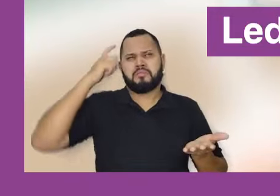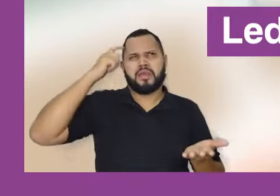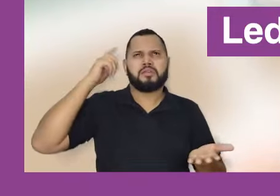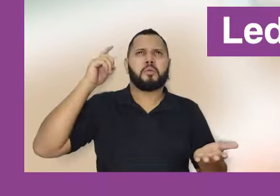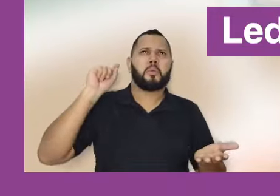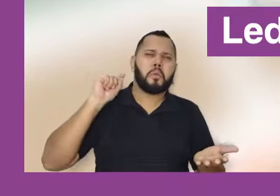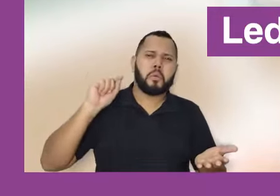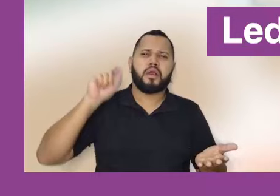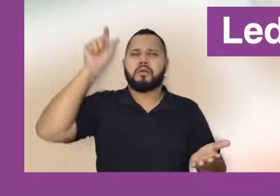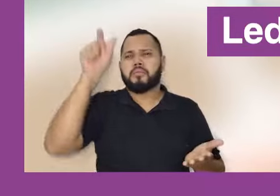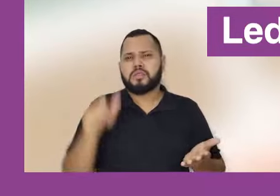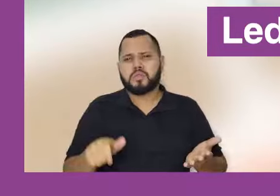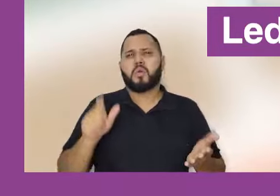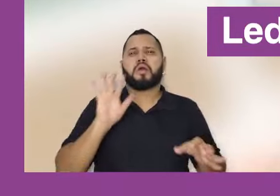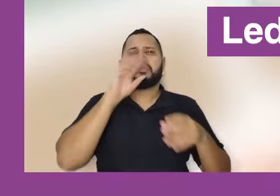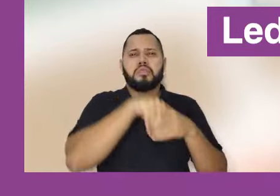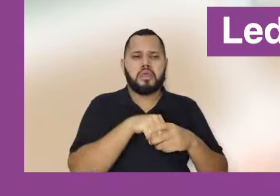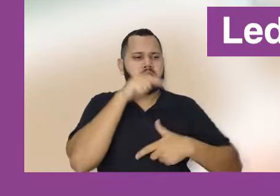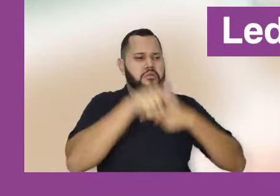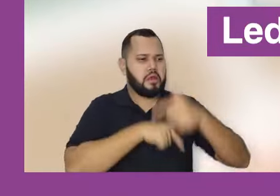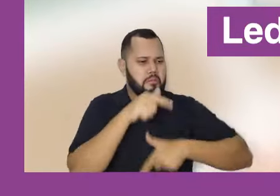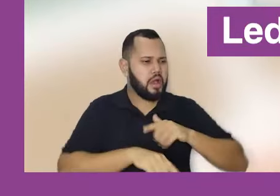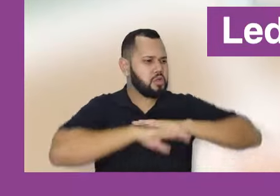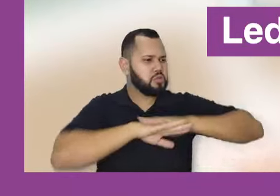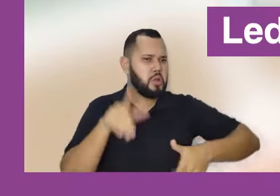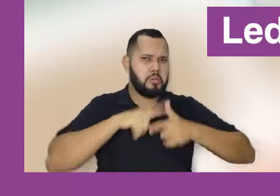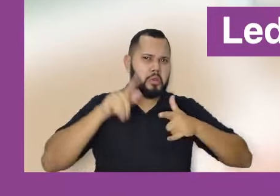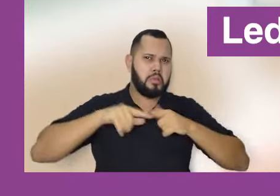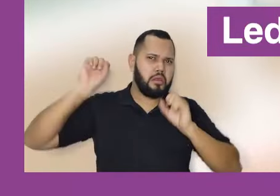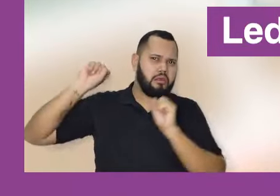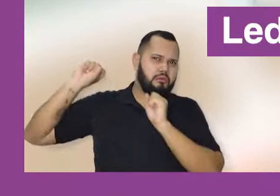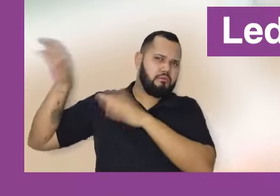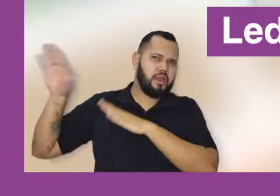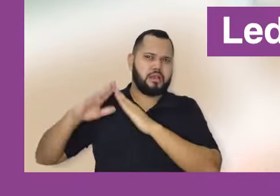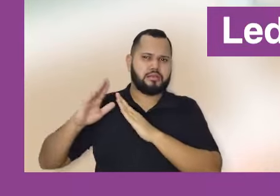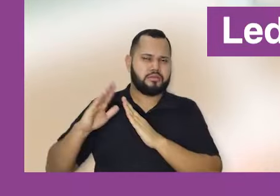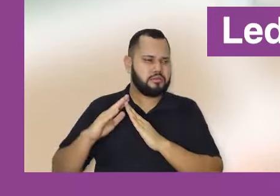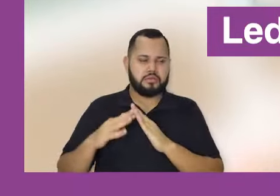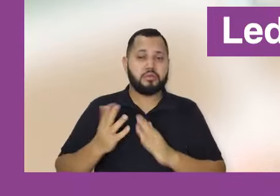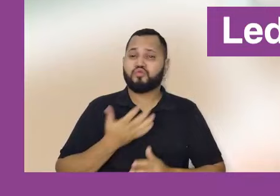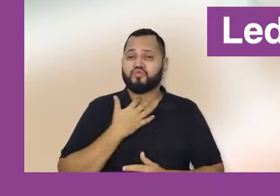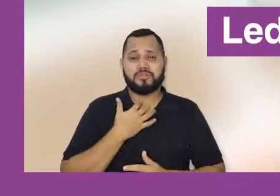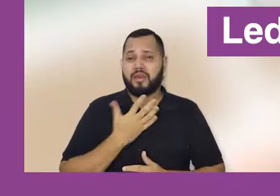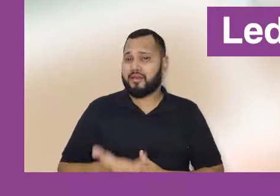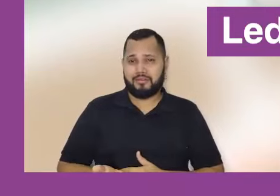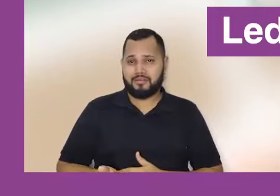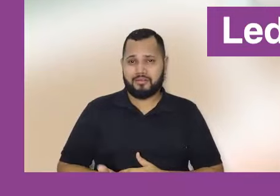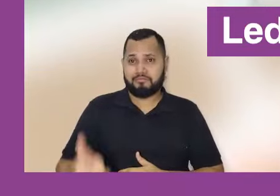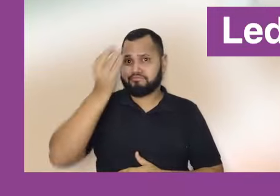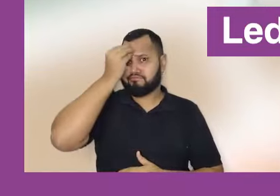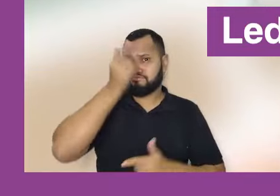aquele conceito de que a pessoa vem para o trabalho e os seus problemas e a sua vida pessoal ficam em casa isso não existe mais